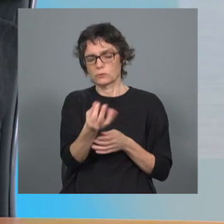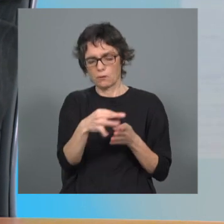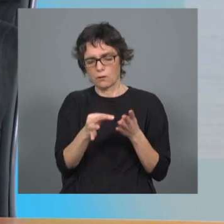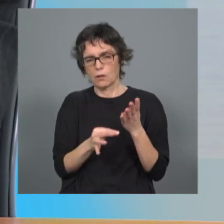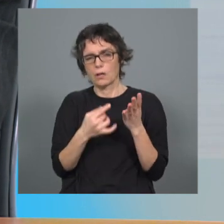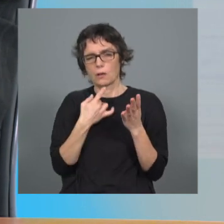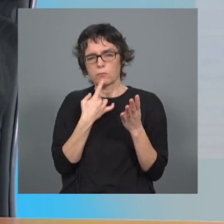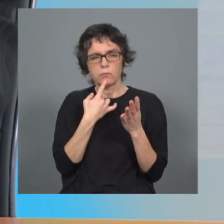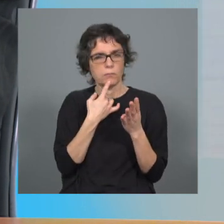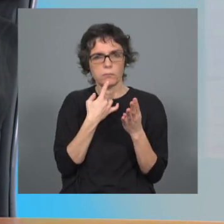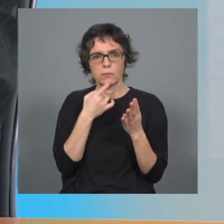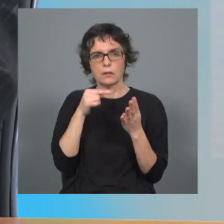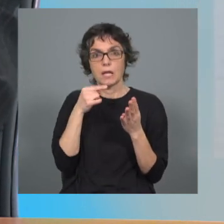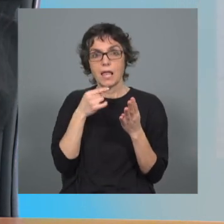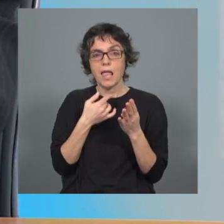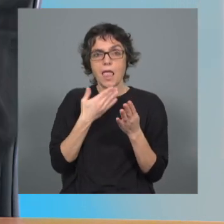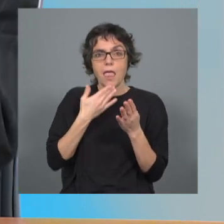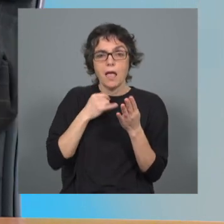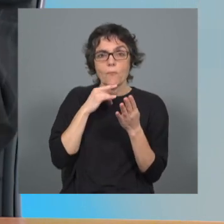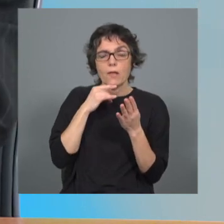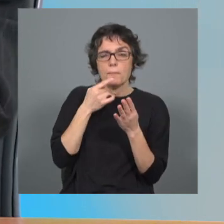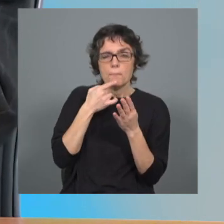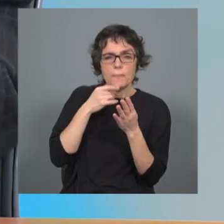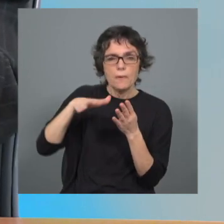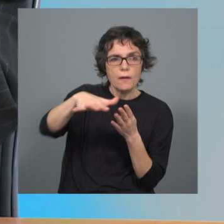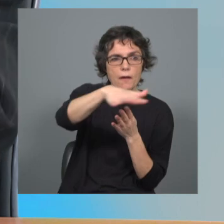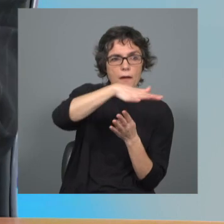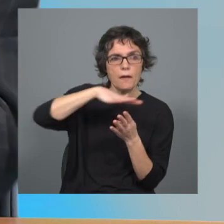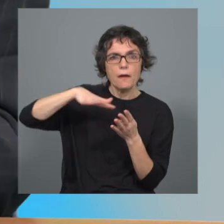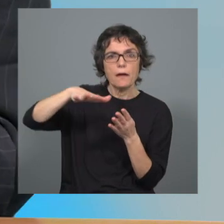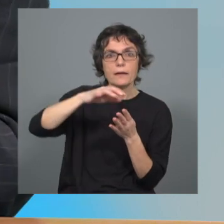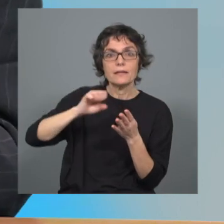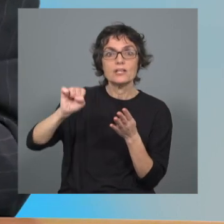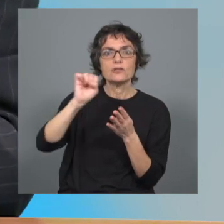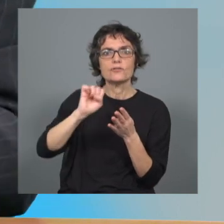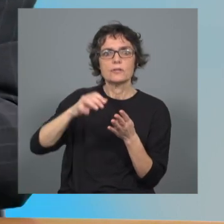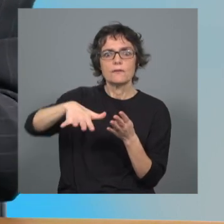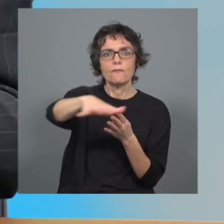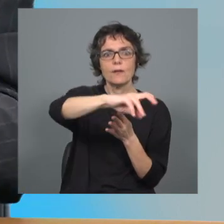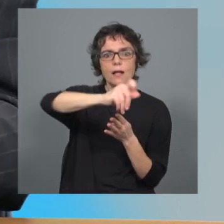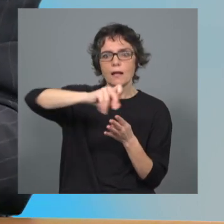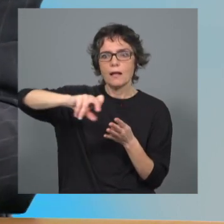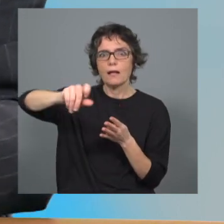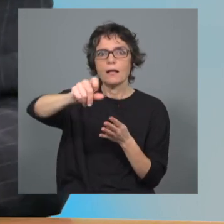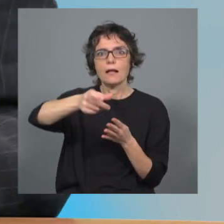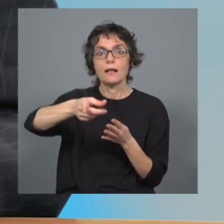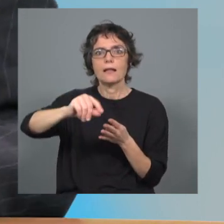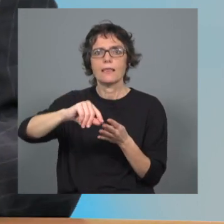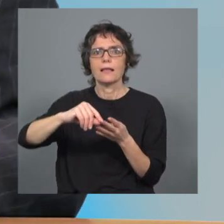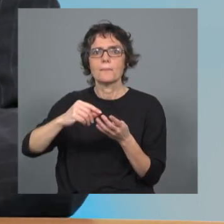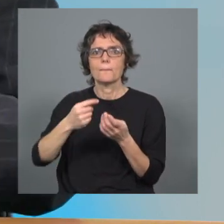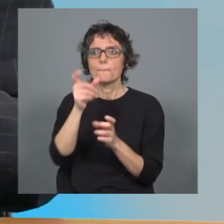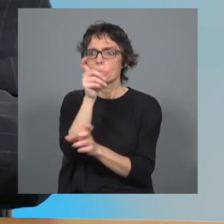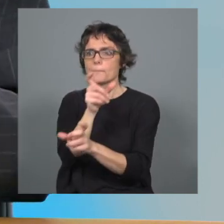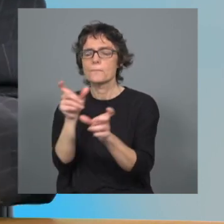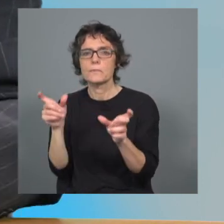que identificam o contexto geográfico, que é uma coisa importantíssima, e estão cheios de personagens